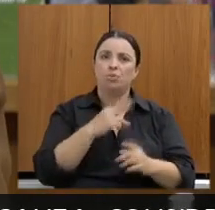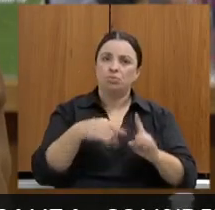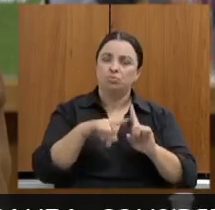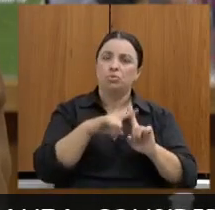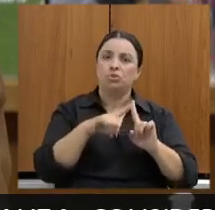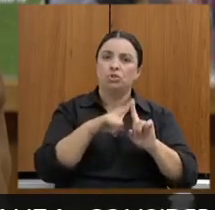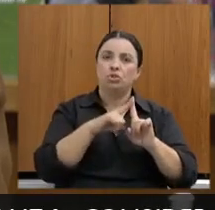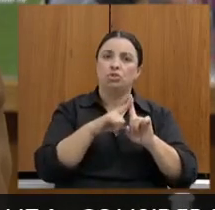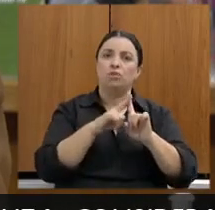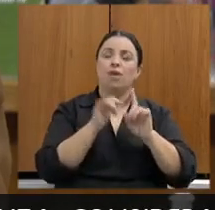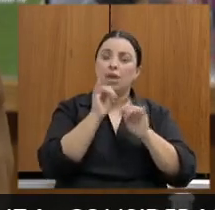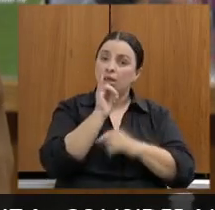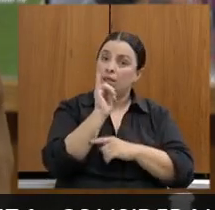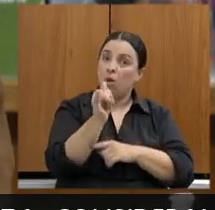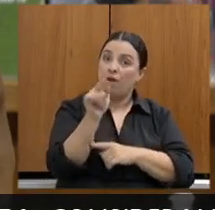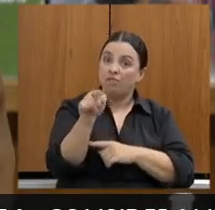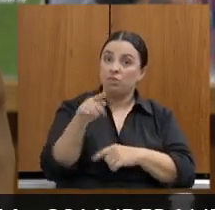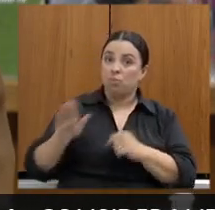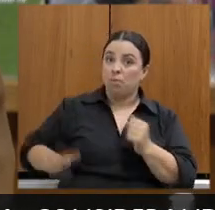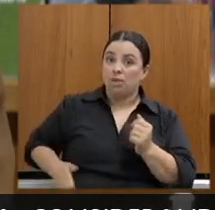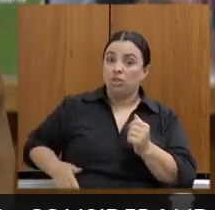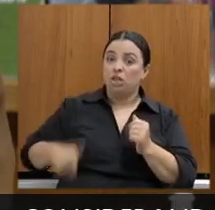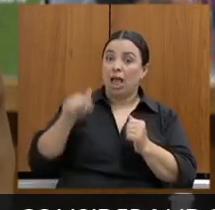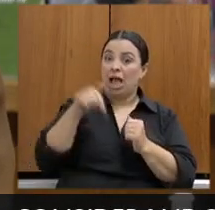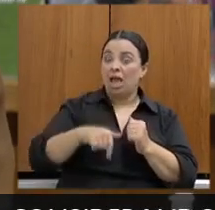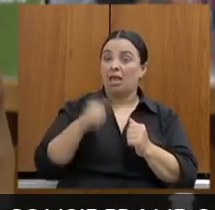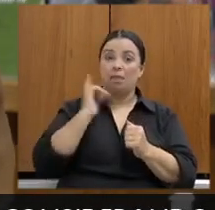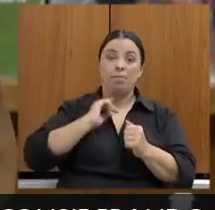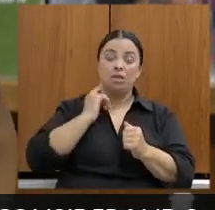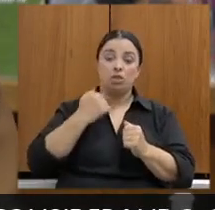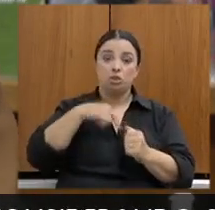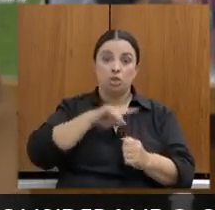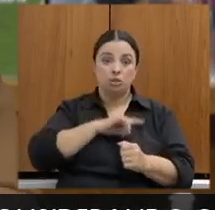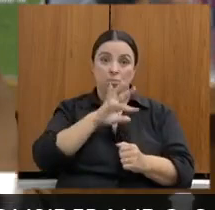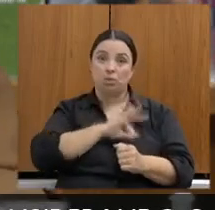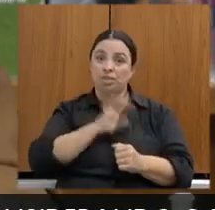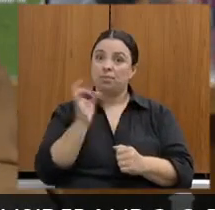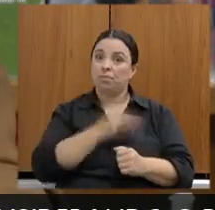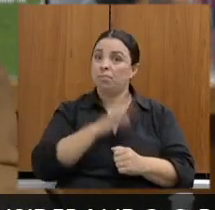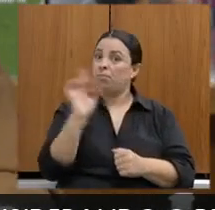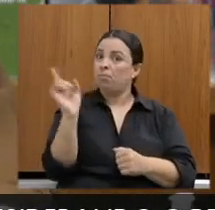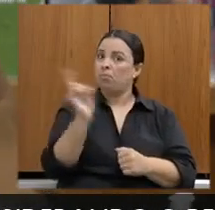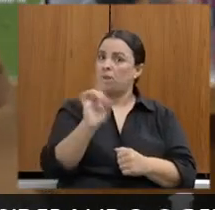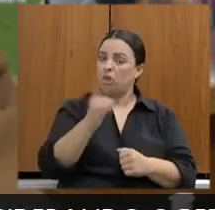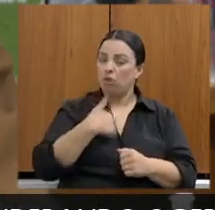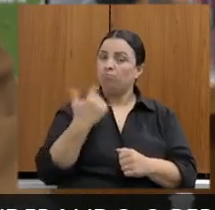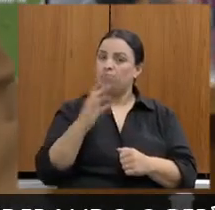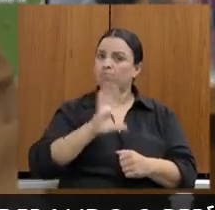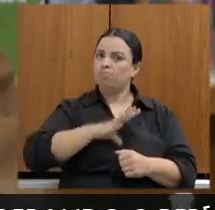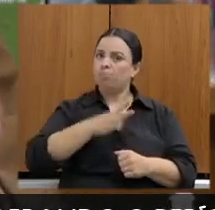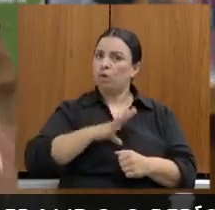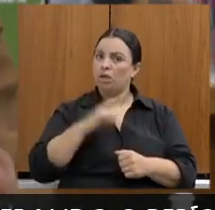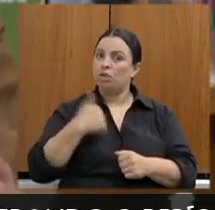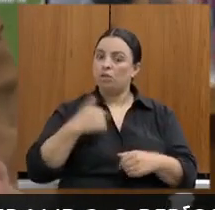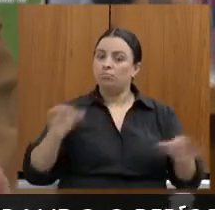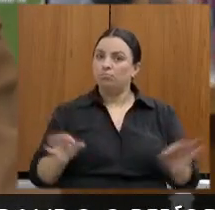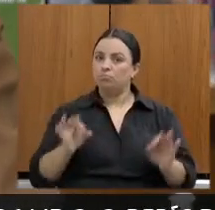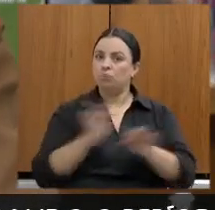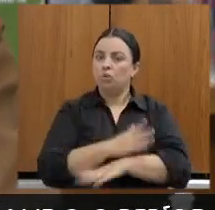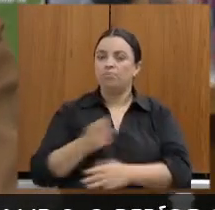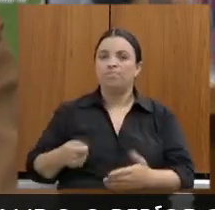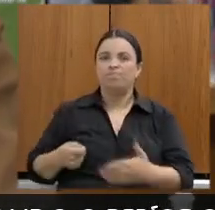os bandidos de que aqui em Minas nós não temos medo de ser polícia e aqui em Minas nós estamos preparado para